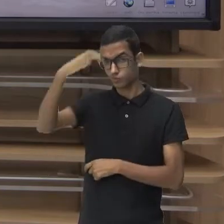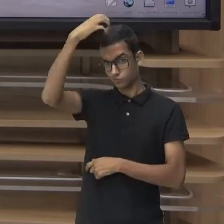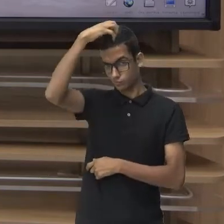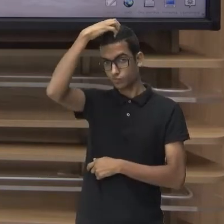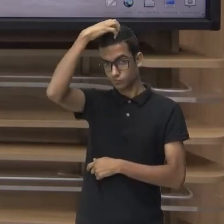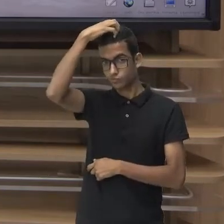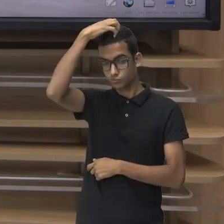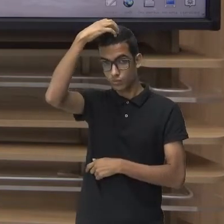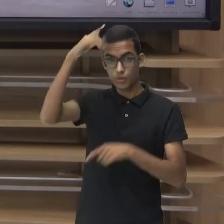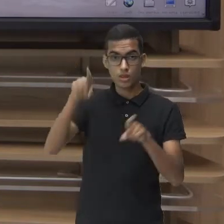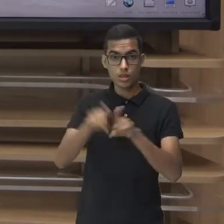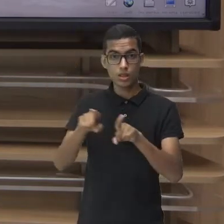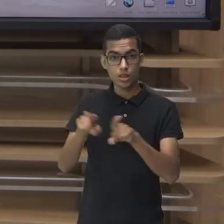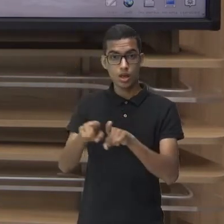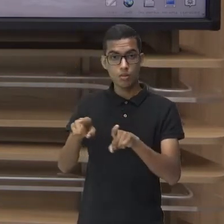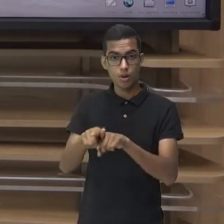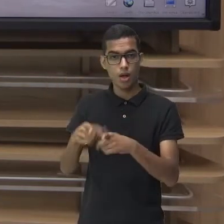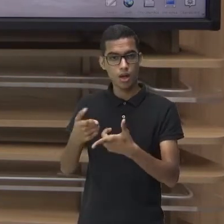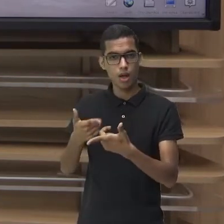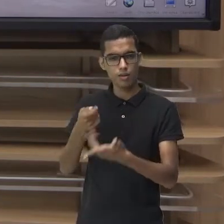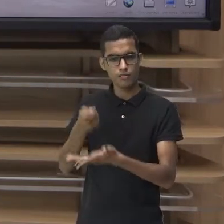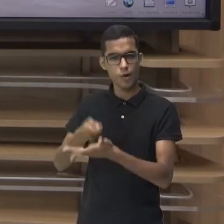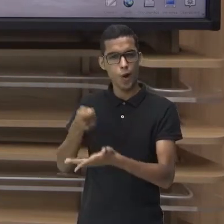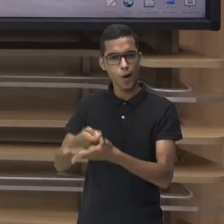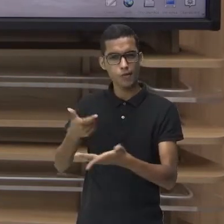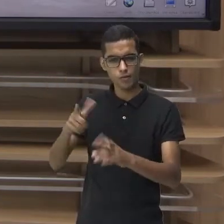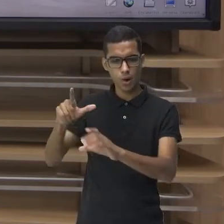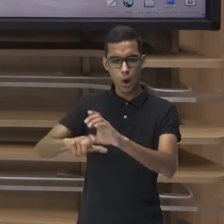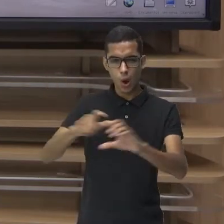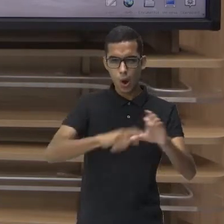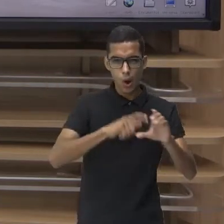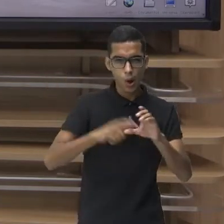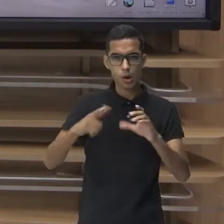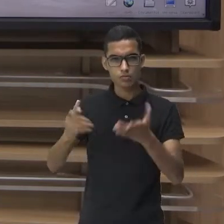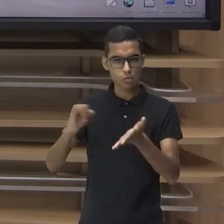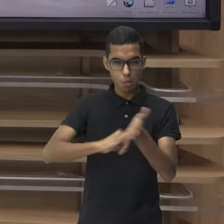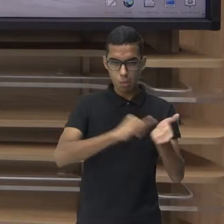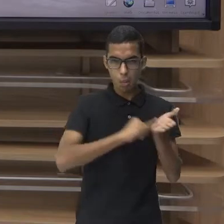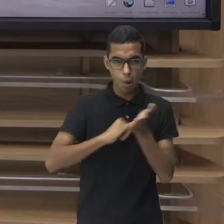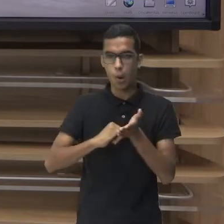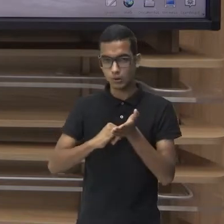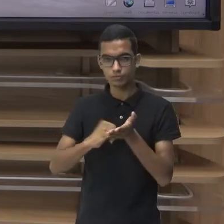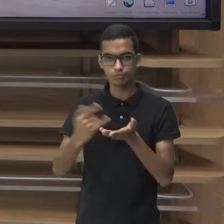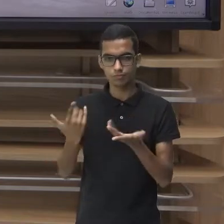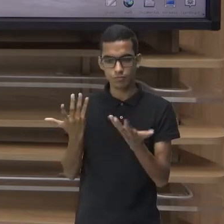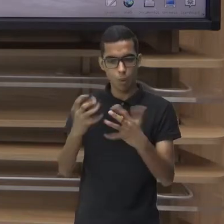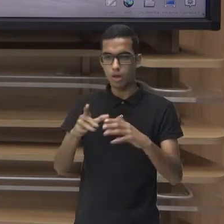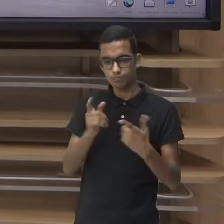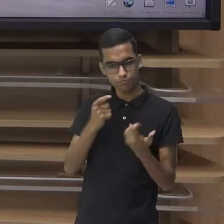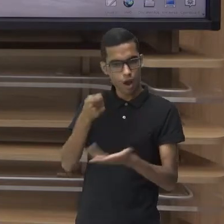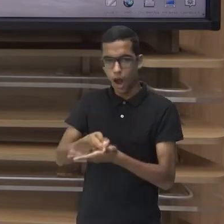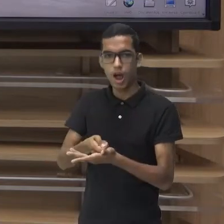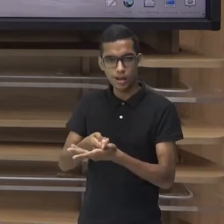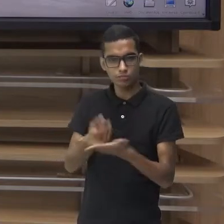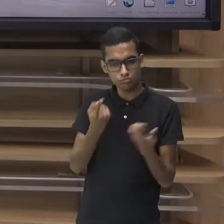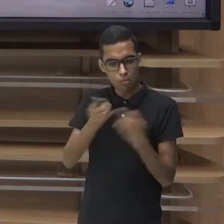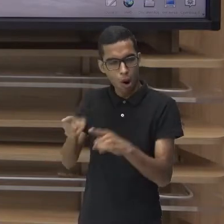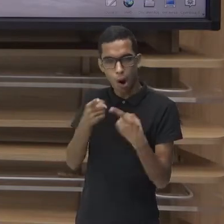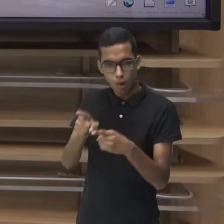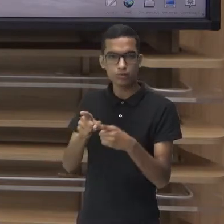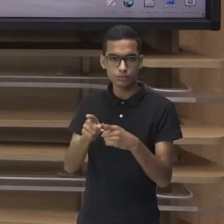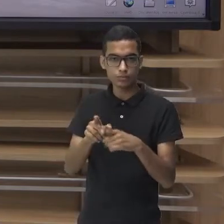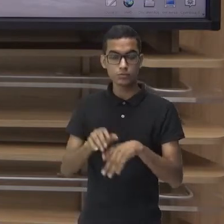impostos. Nós vimos na aula passada da professora Pet que o grande símbolo ali desse fim